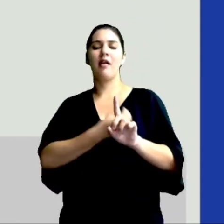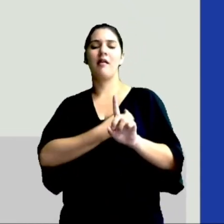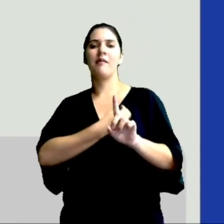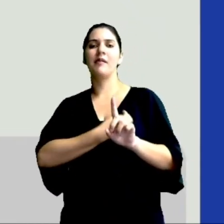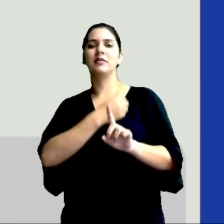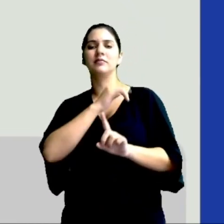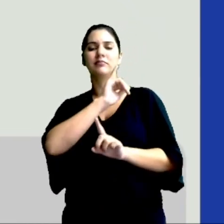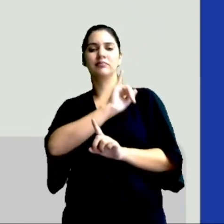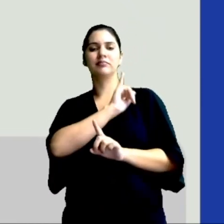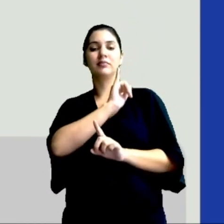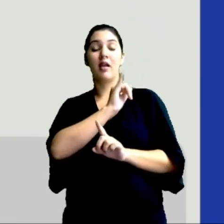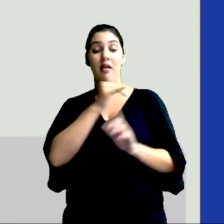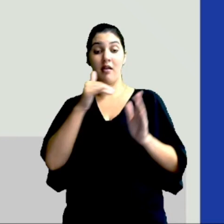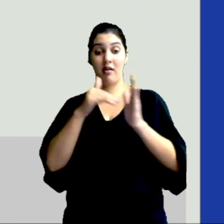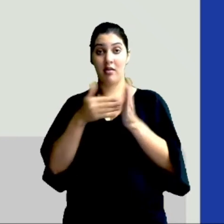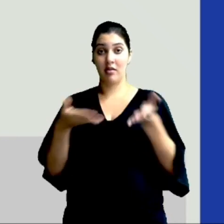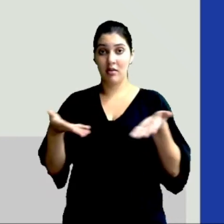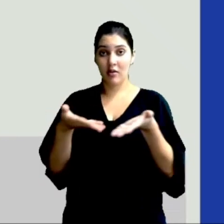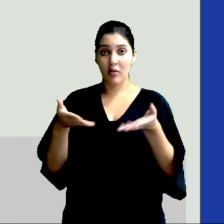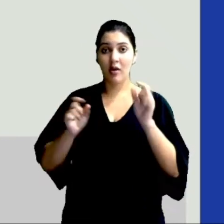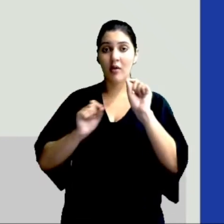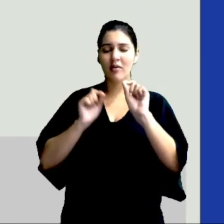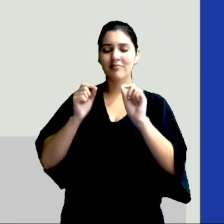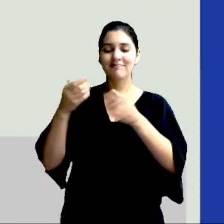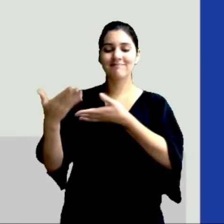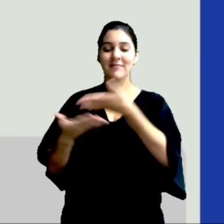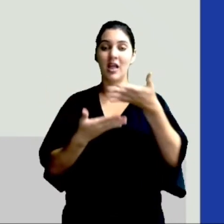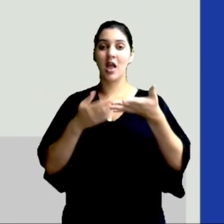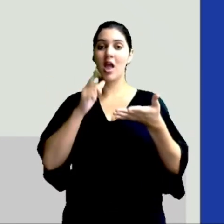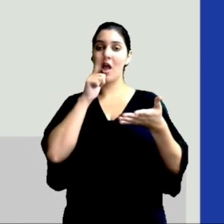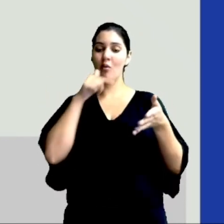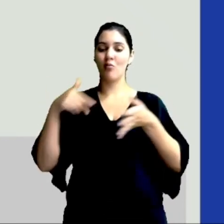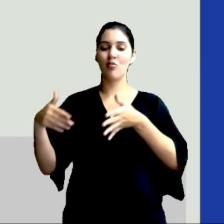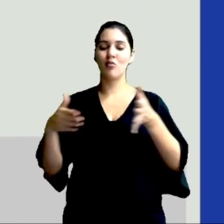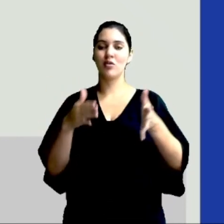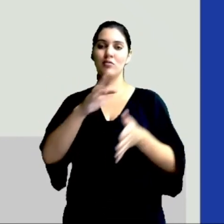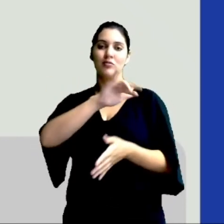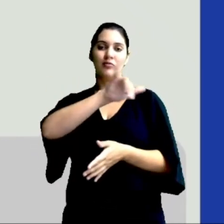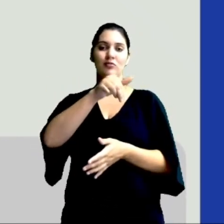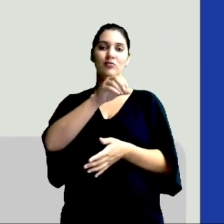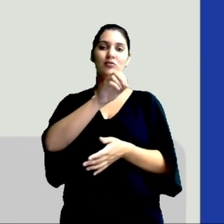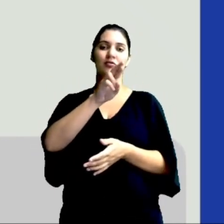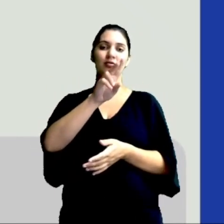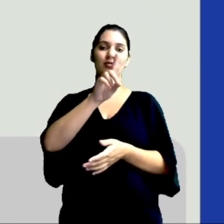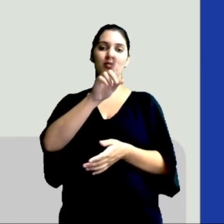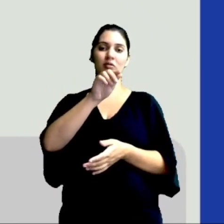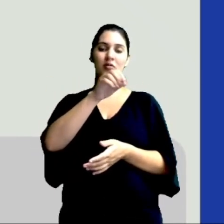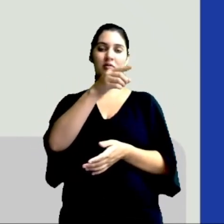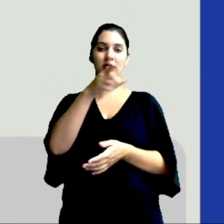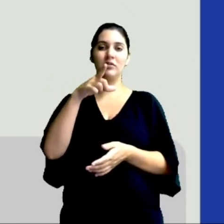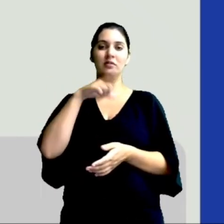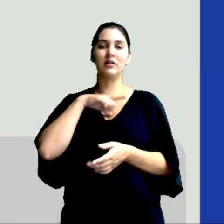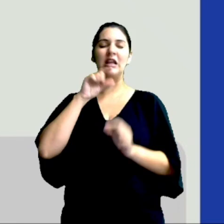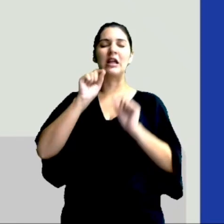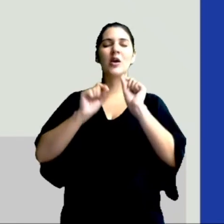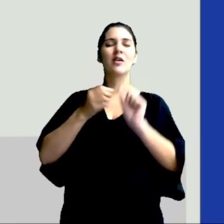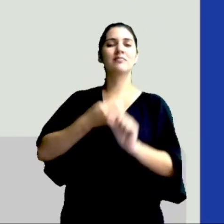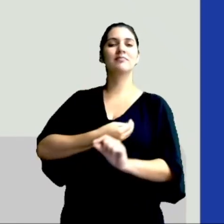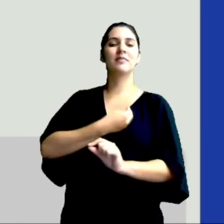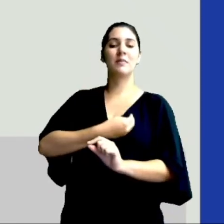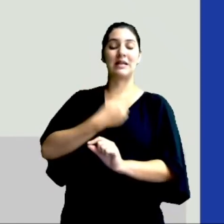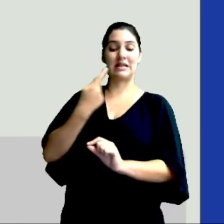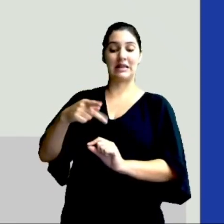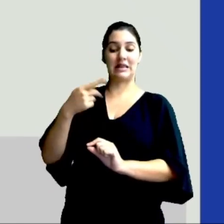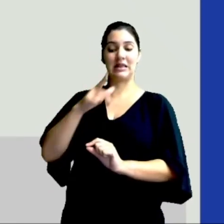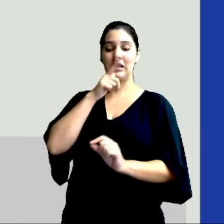que ela ocupa até hoje, é em relação ao Rio Jordão, né, que você tem ali na presença desse